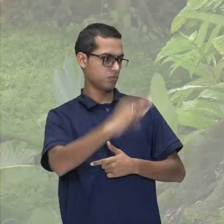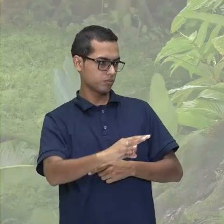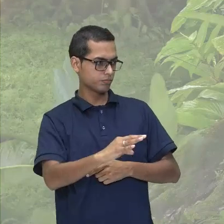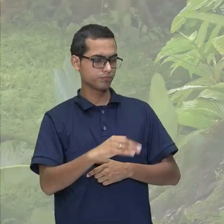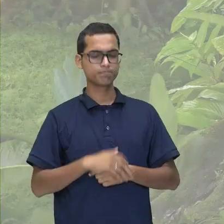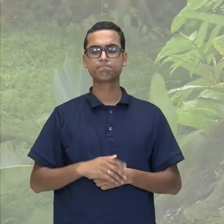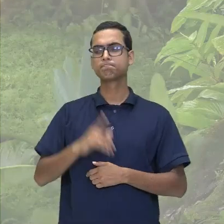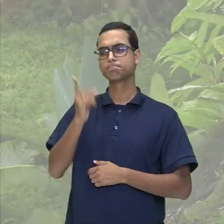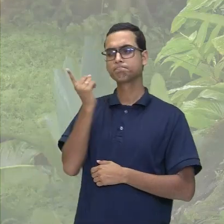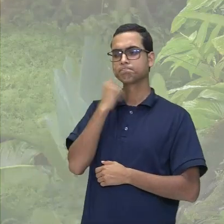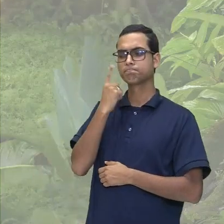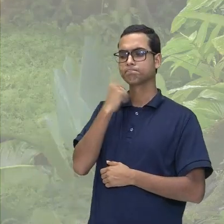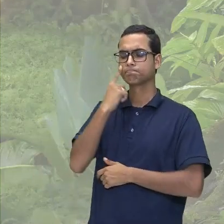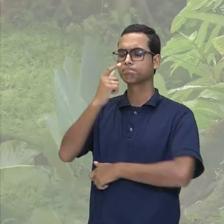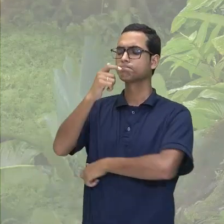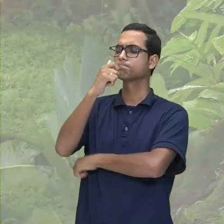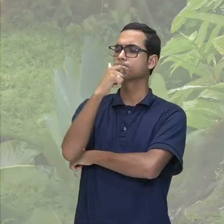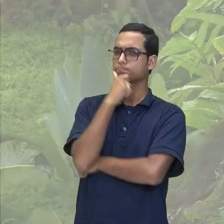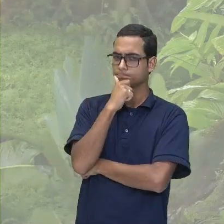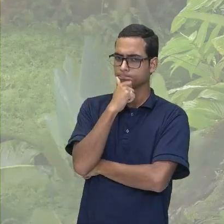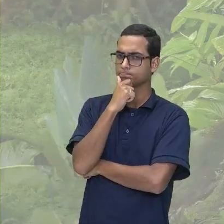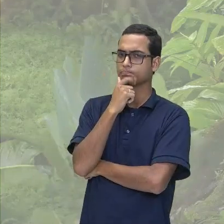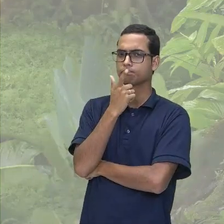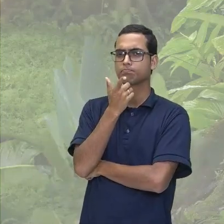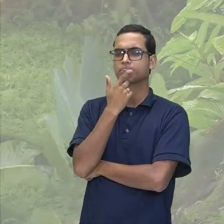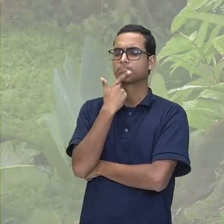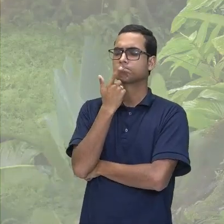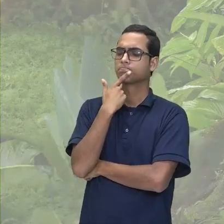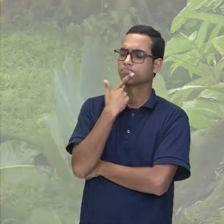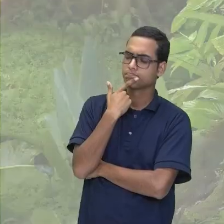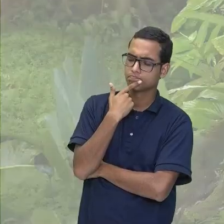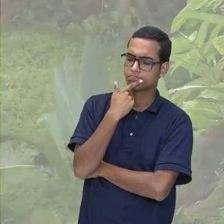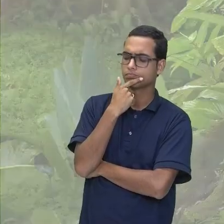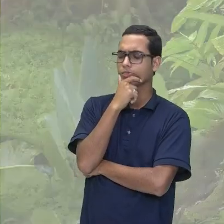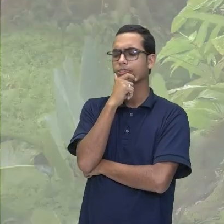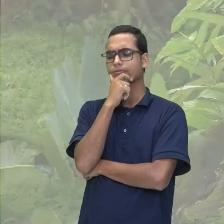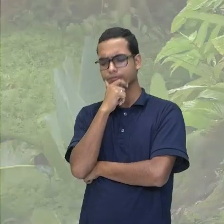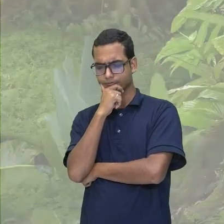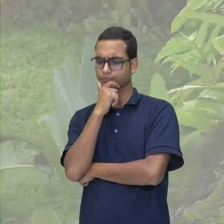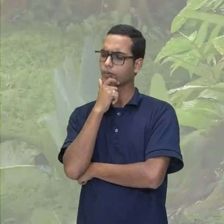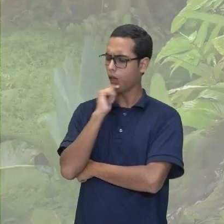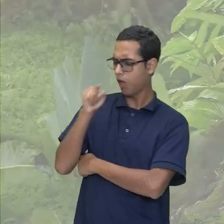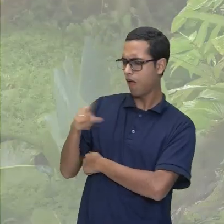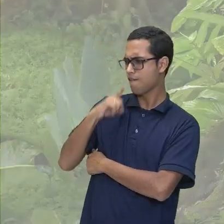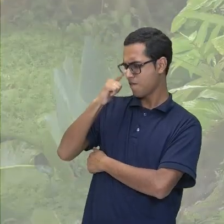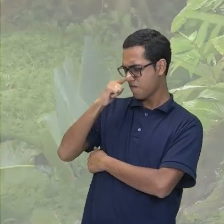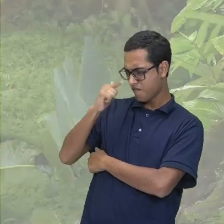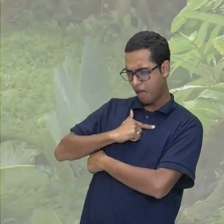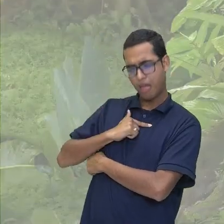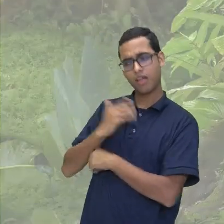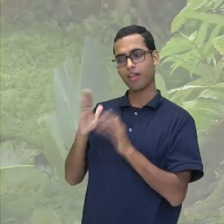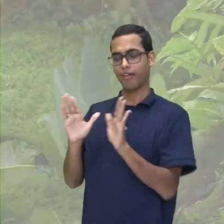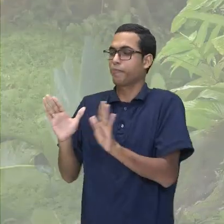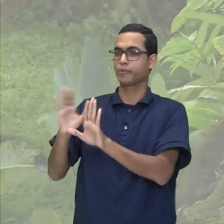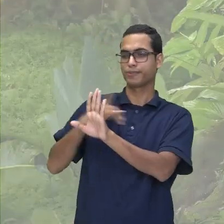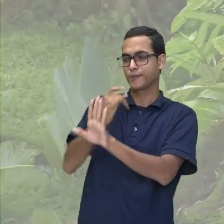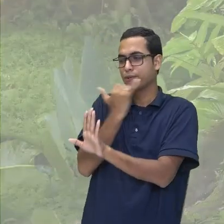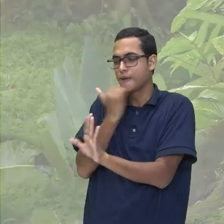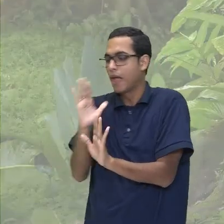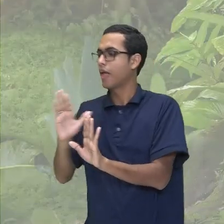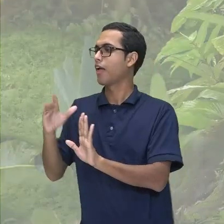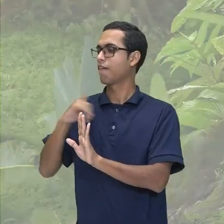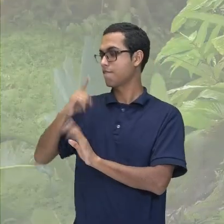Vejamos o seu caso, né? Vamos ver. Até que a senhora não é tão feia, né? Quer dizer, não